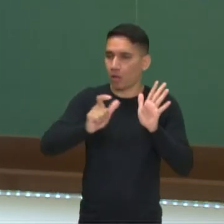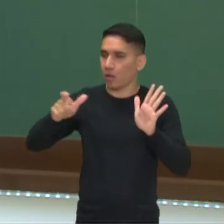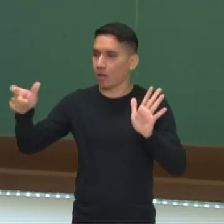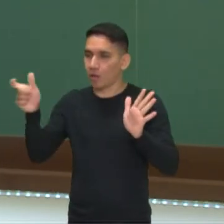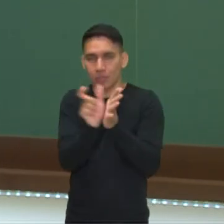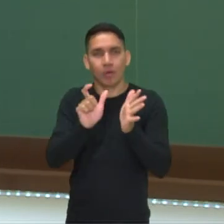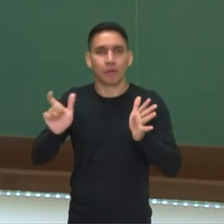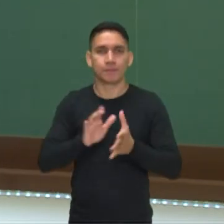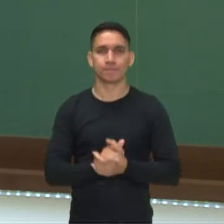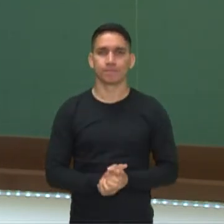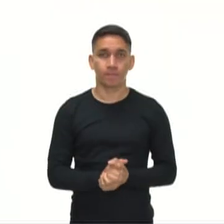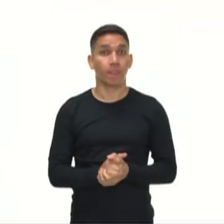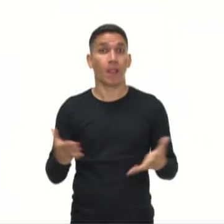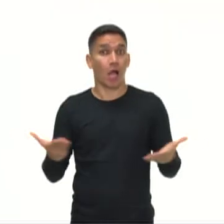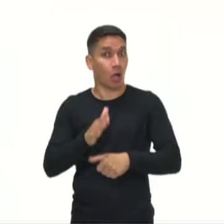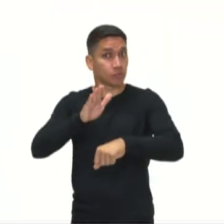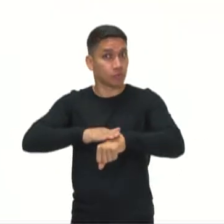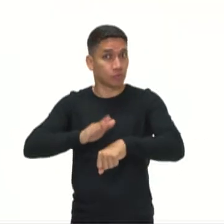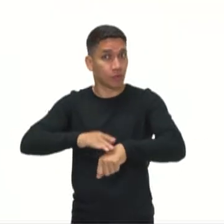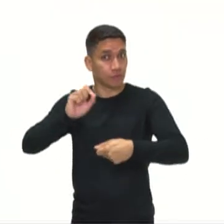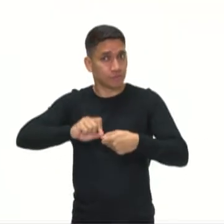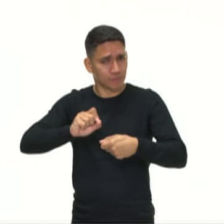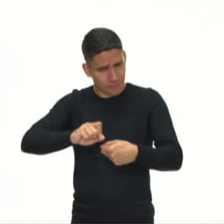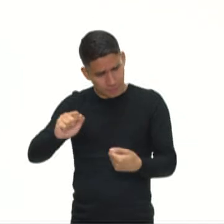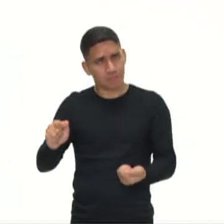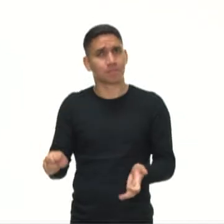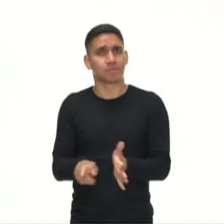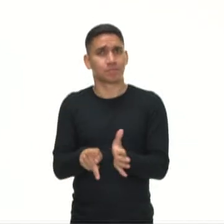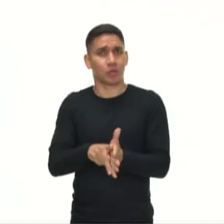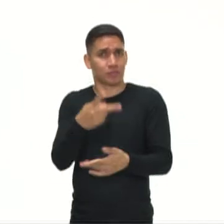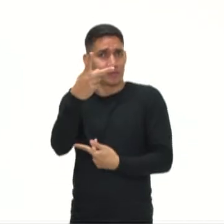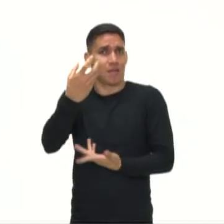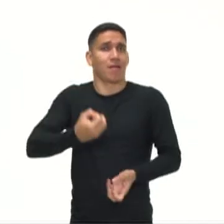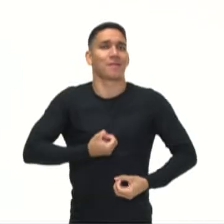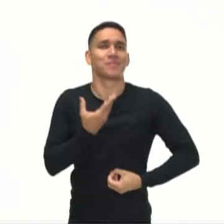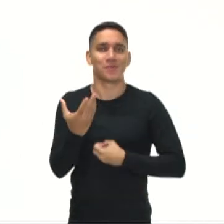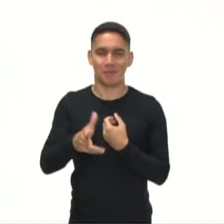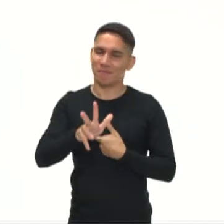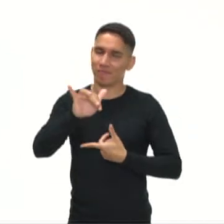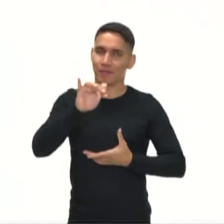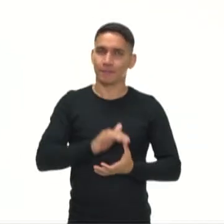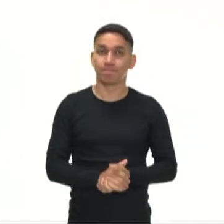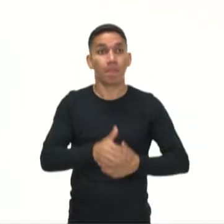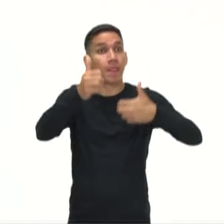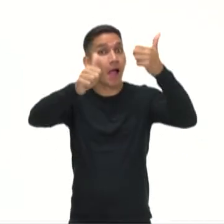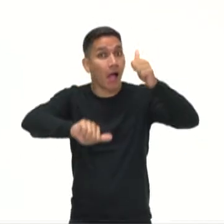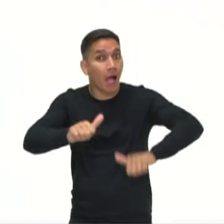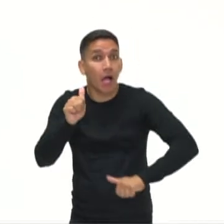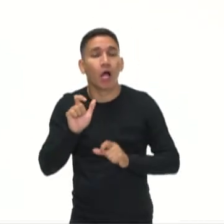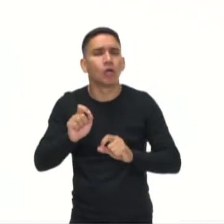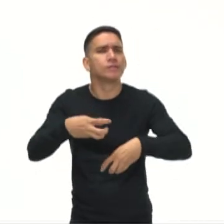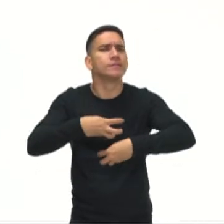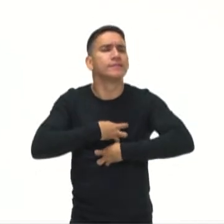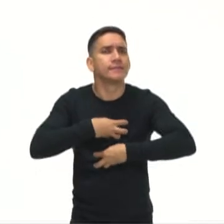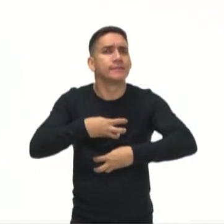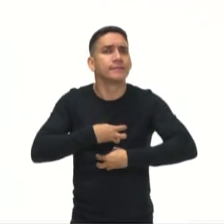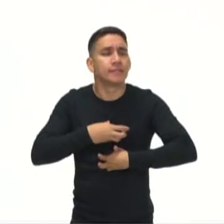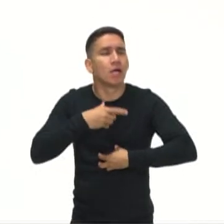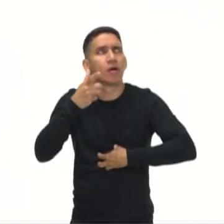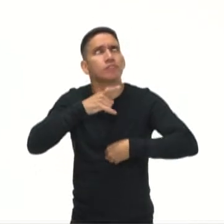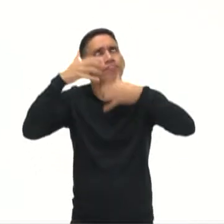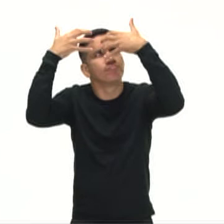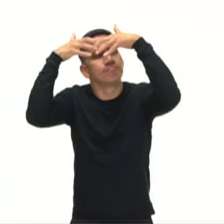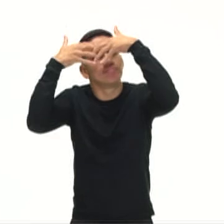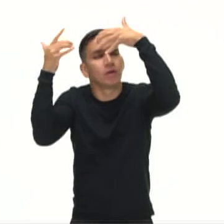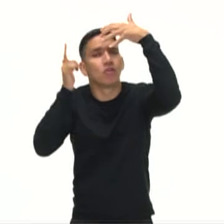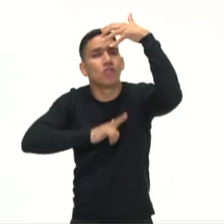produção textual. Você vai produzir um poema. Agora você vai produzir. Analise o que está sentindo para se